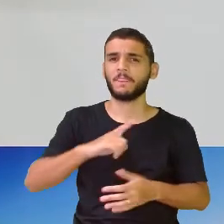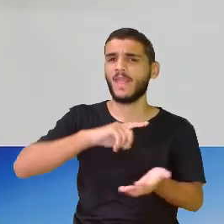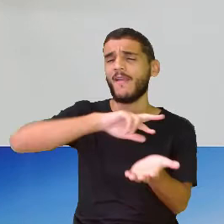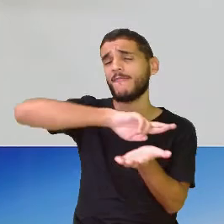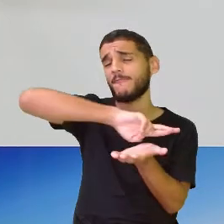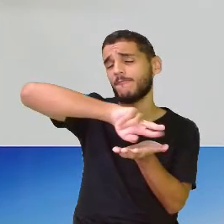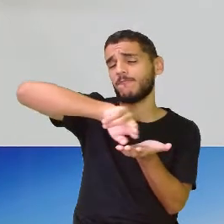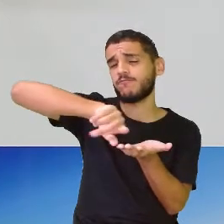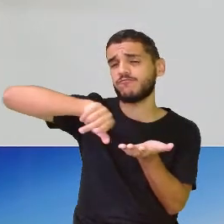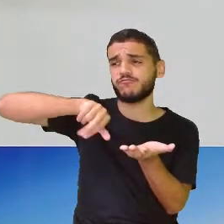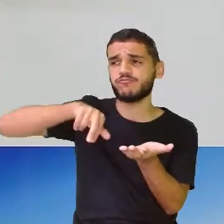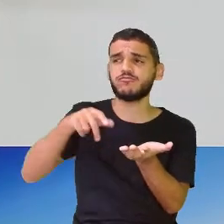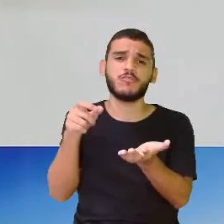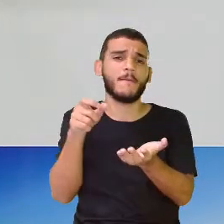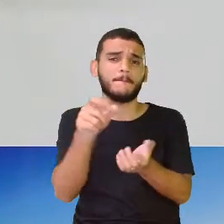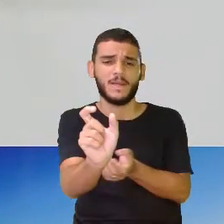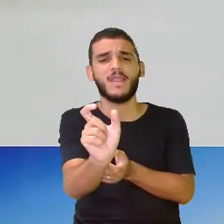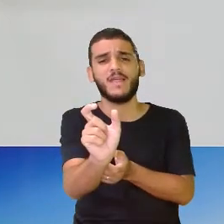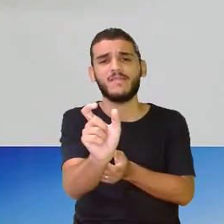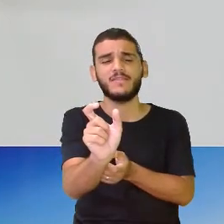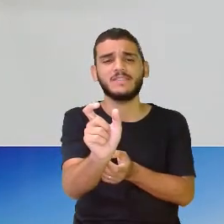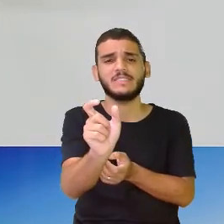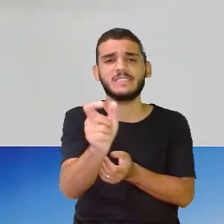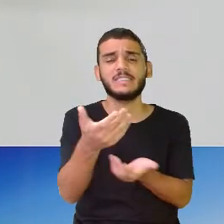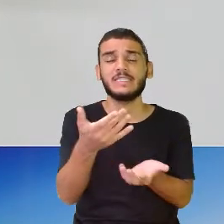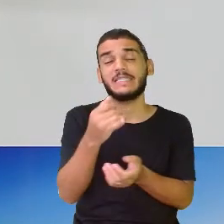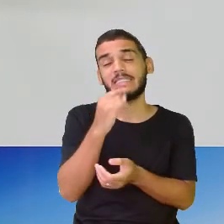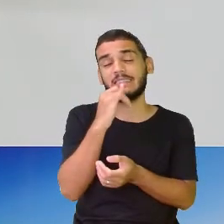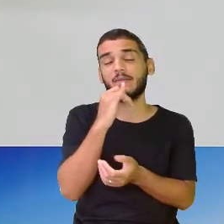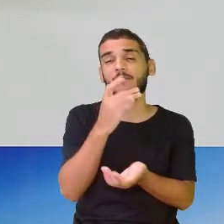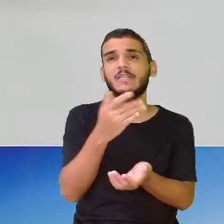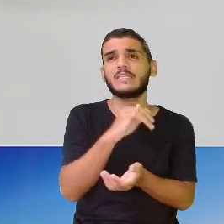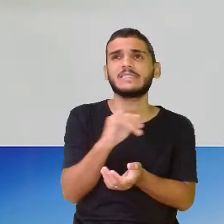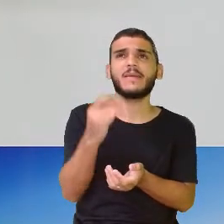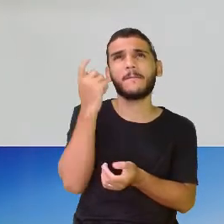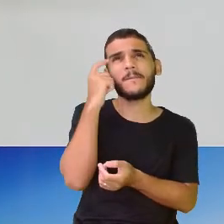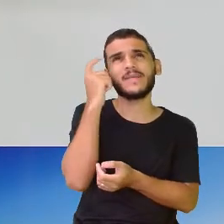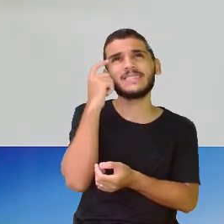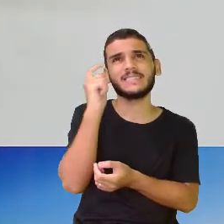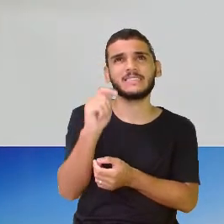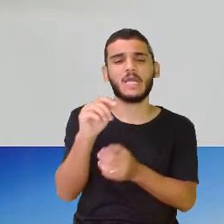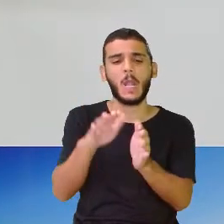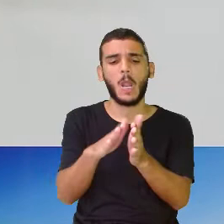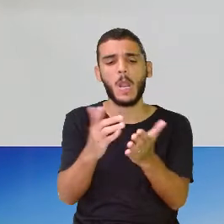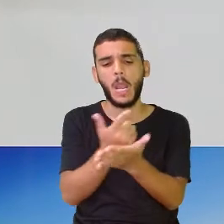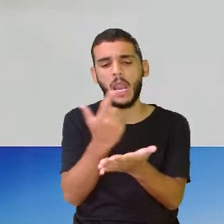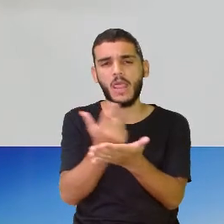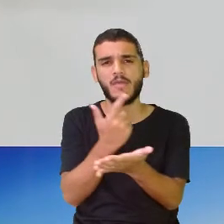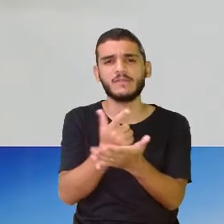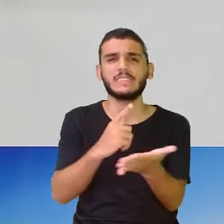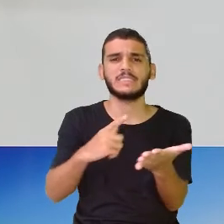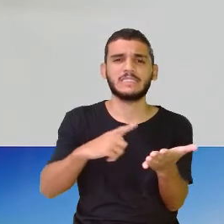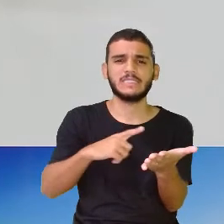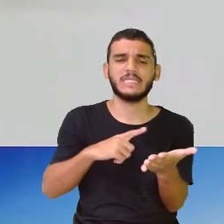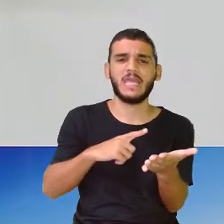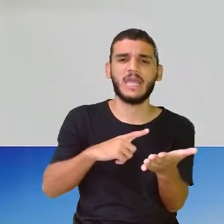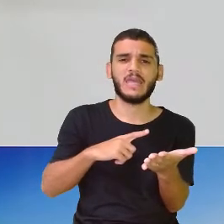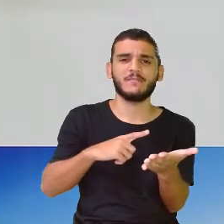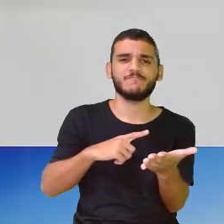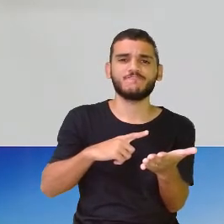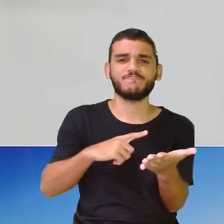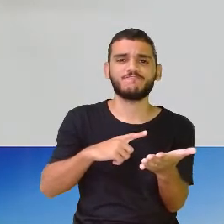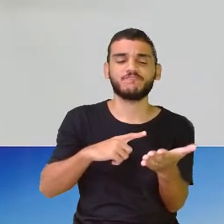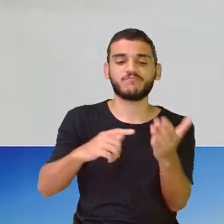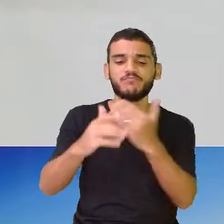mas se a gente for pensar num livro que tenha todas as palavras, logo vem à cabeça da gente o quê? O